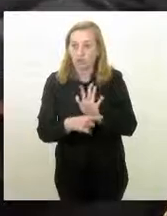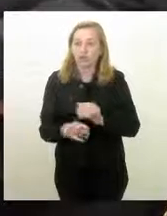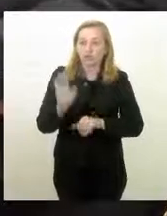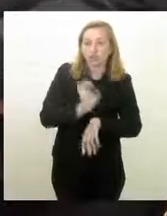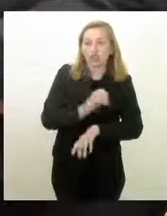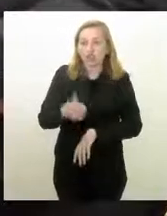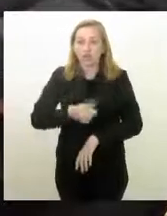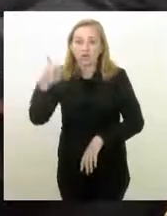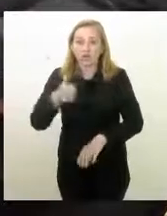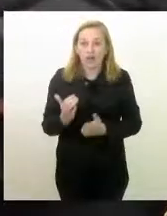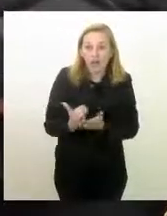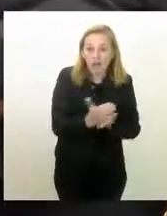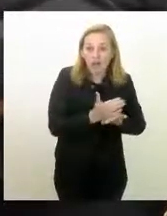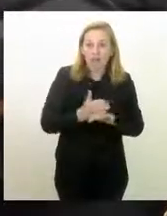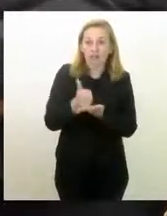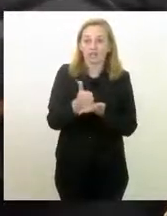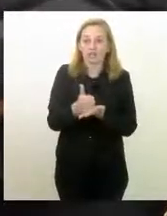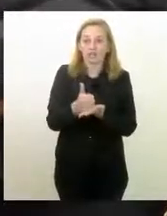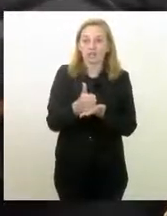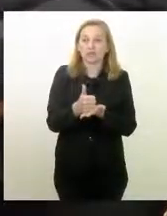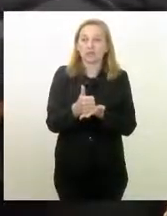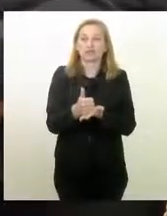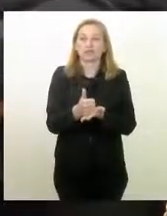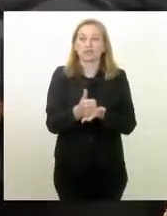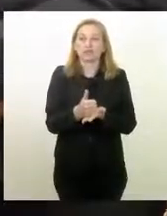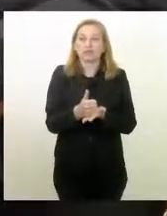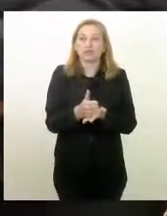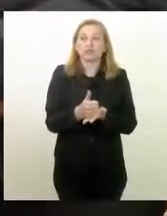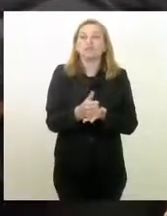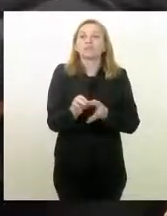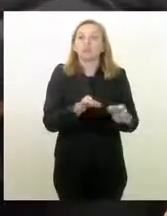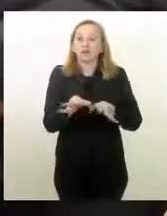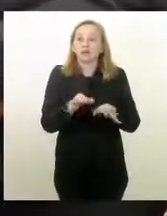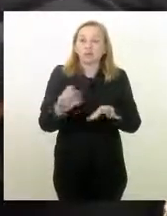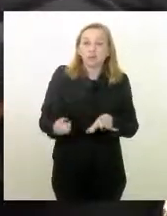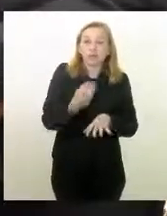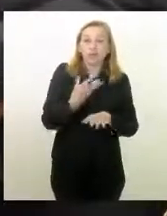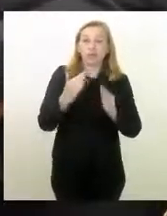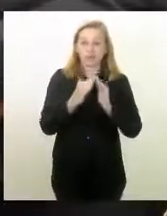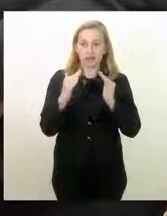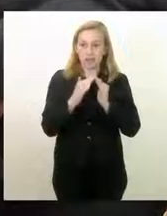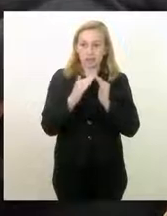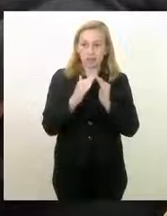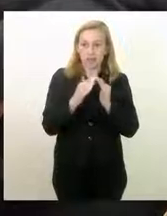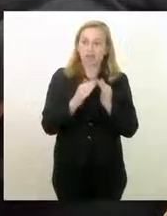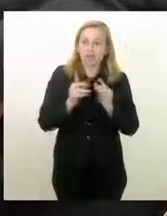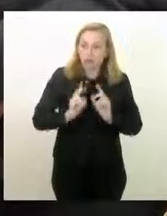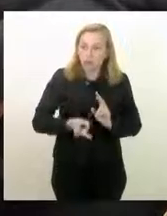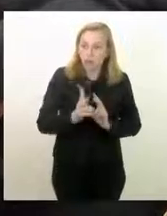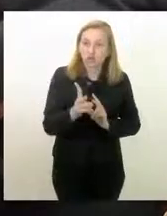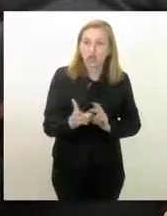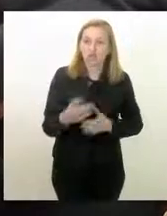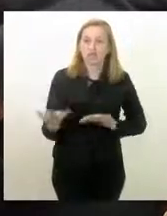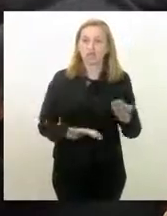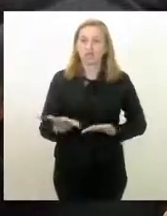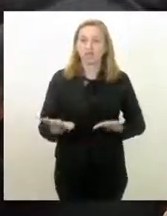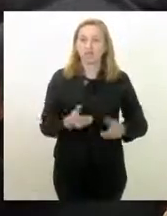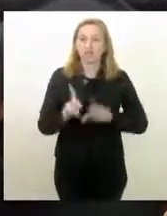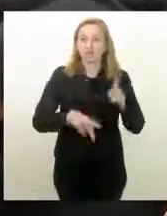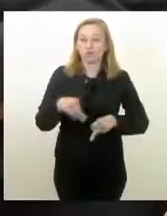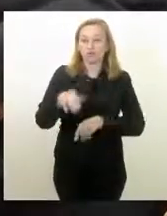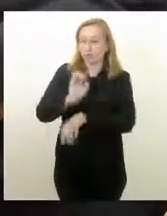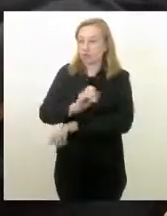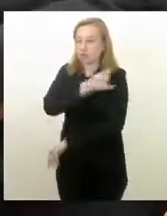a melhorar sua arrecadação e, em paralelo, arrumamos a nossa nova casa para continuar servindo a população do Estado do Rio de